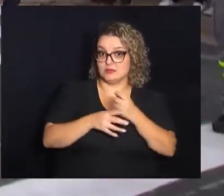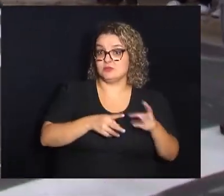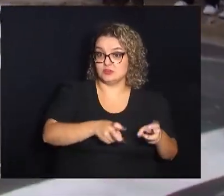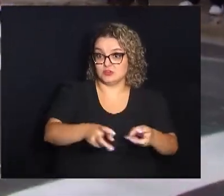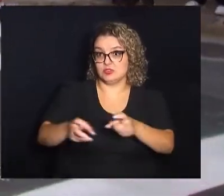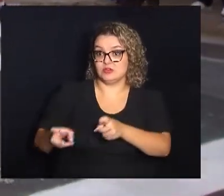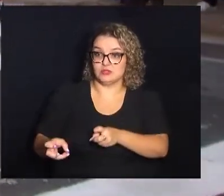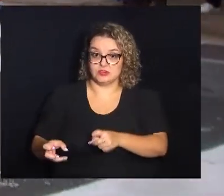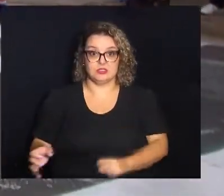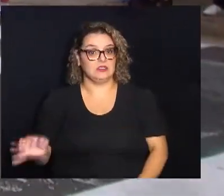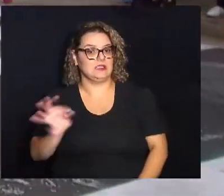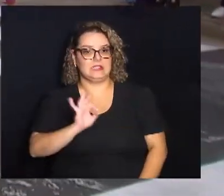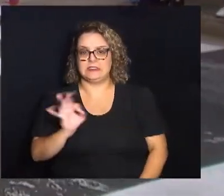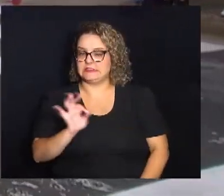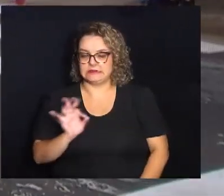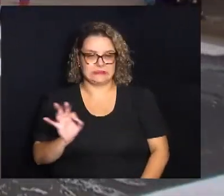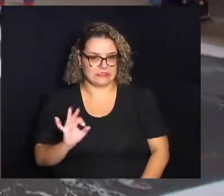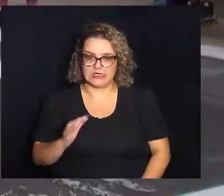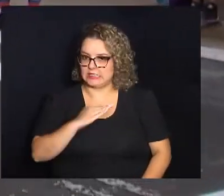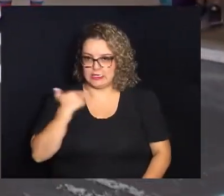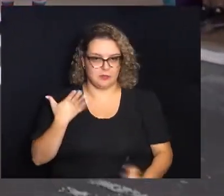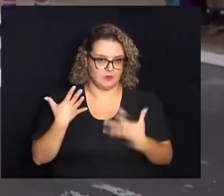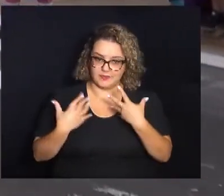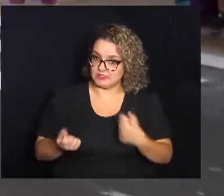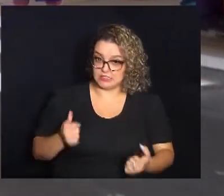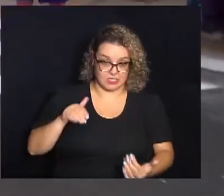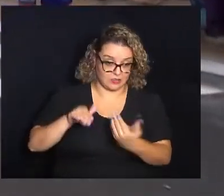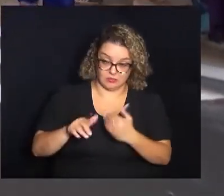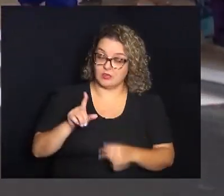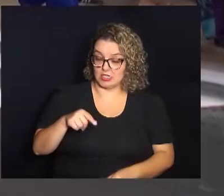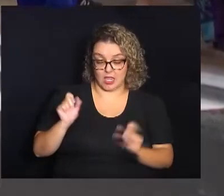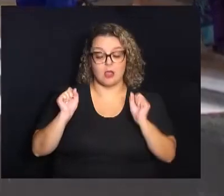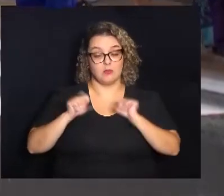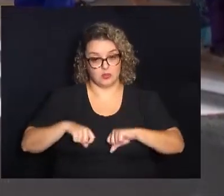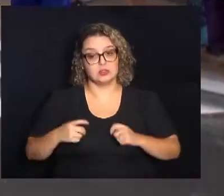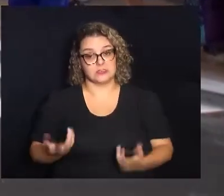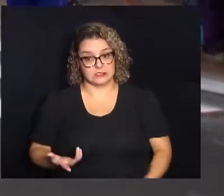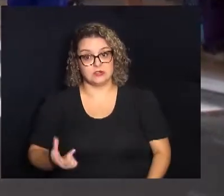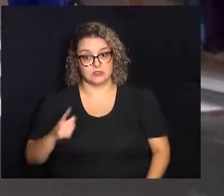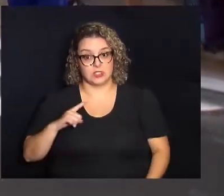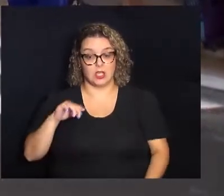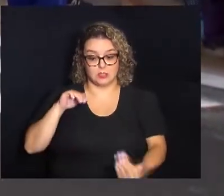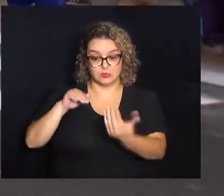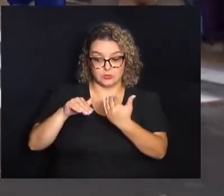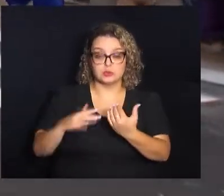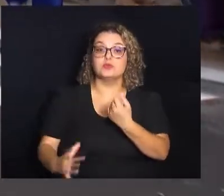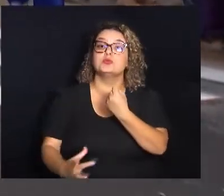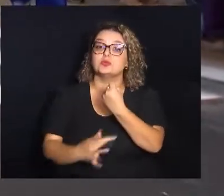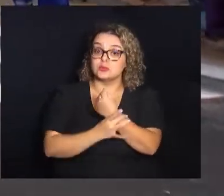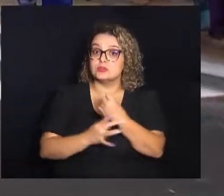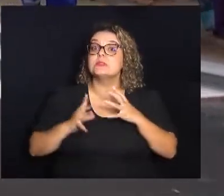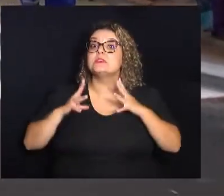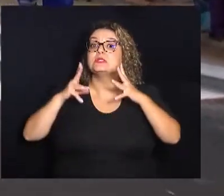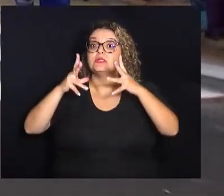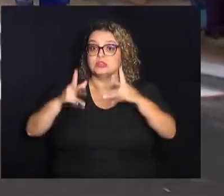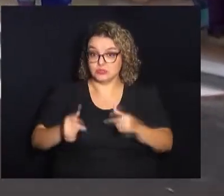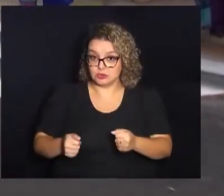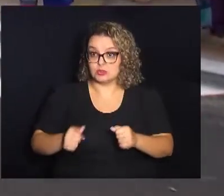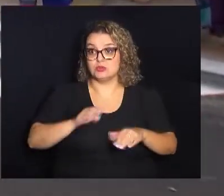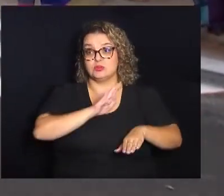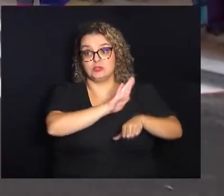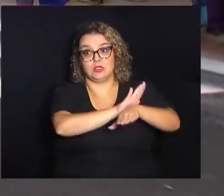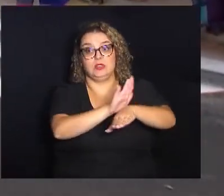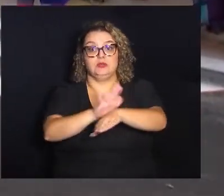de que nenhuma morte é aceitável no trânsito e que é possível nós termos um trânsito seguro se todo mundo colaborar, né? Se